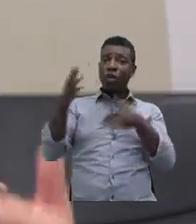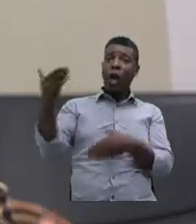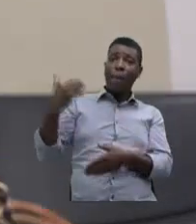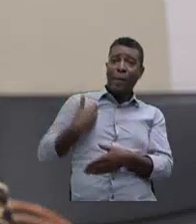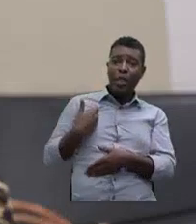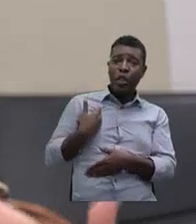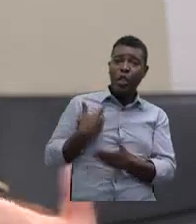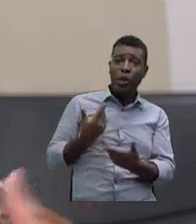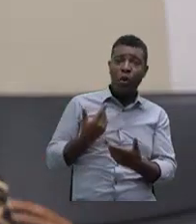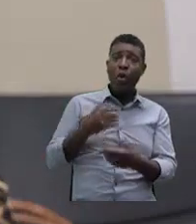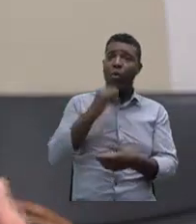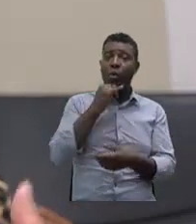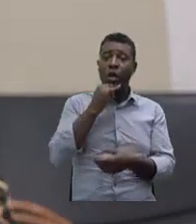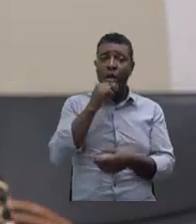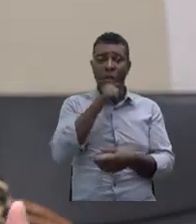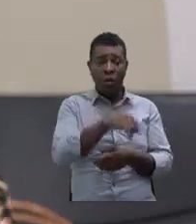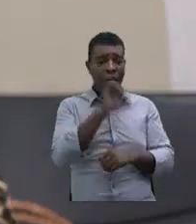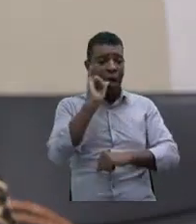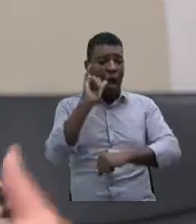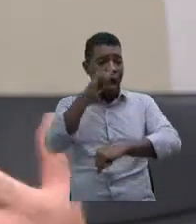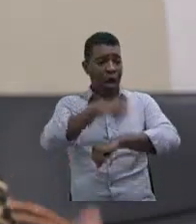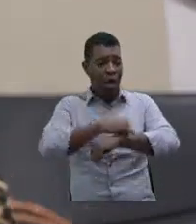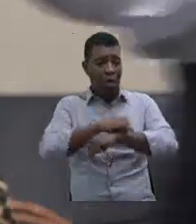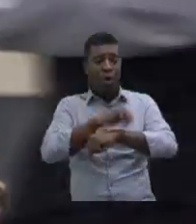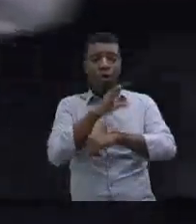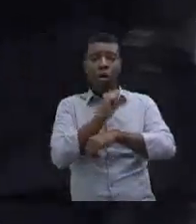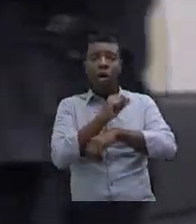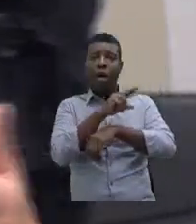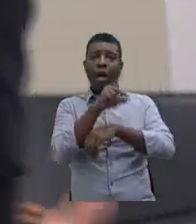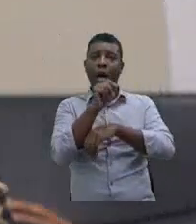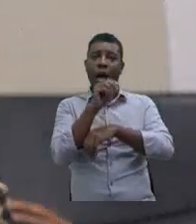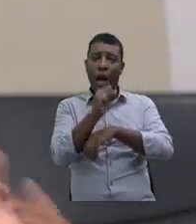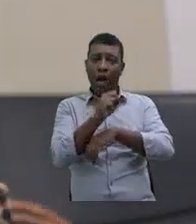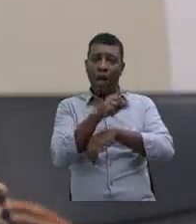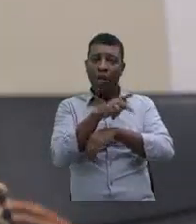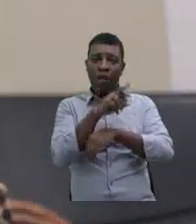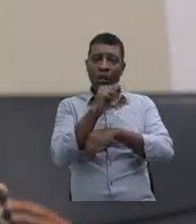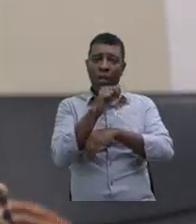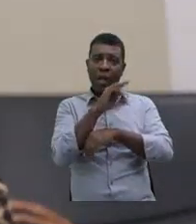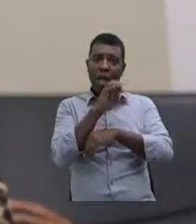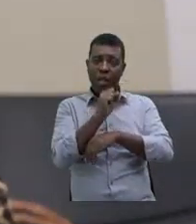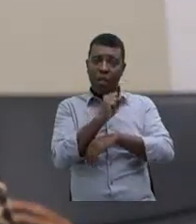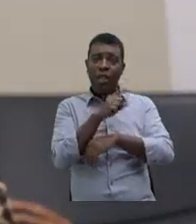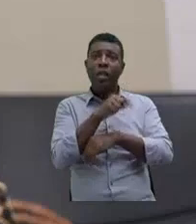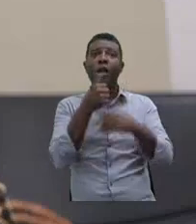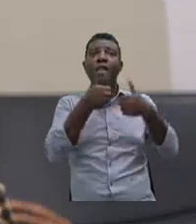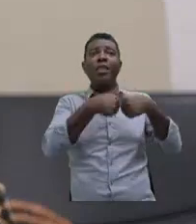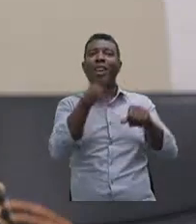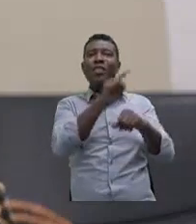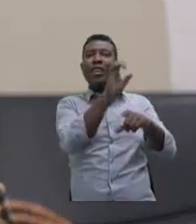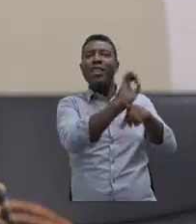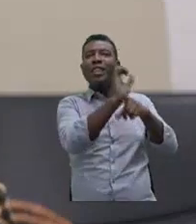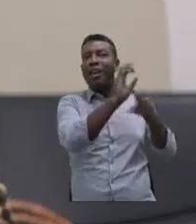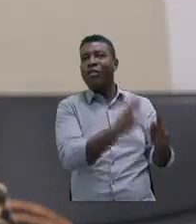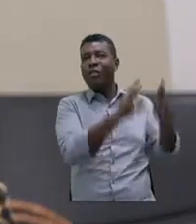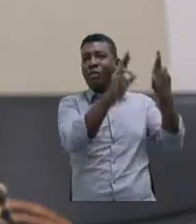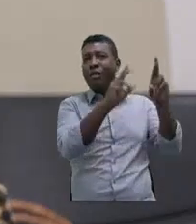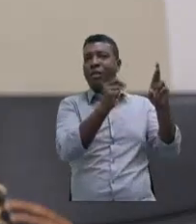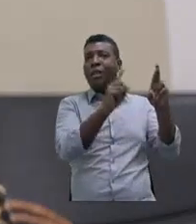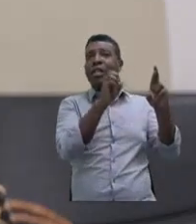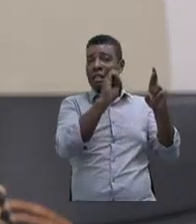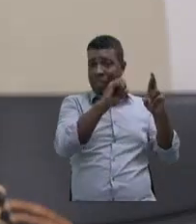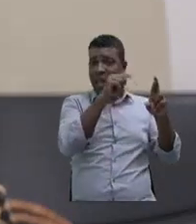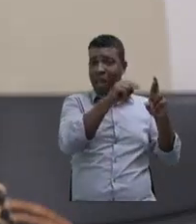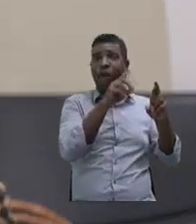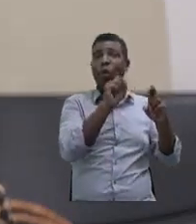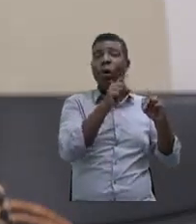por exemplo, Carlos Prates, se não está com o Estado, porque se estivesse com o Estado, eu conversei lá no governo, nós transformaríamos ele num